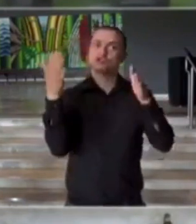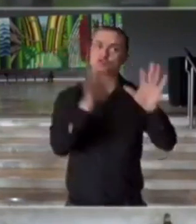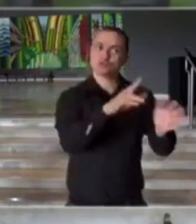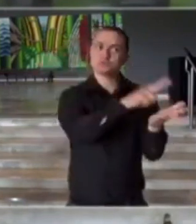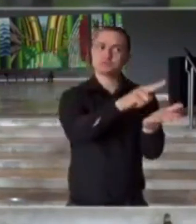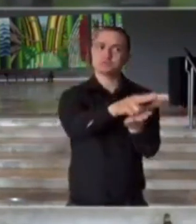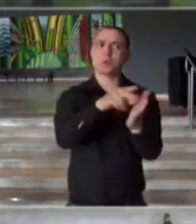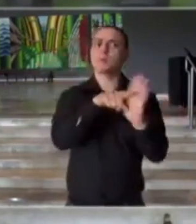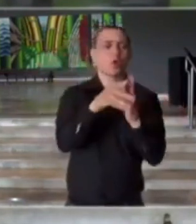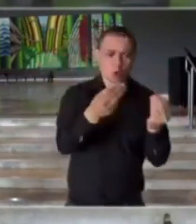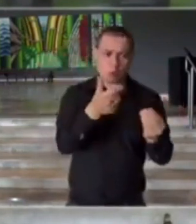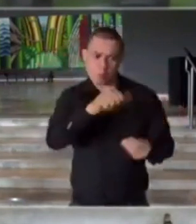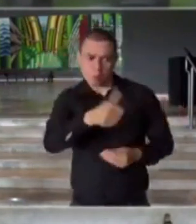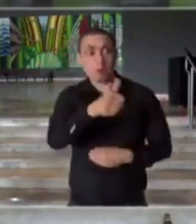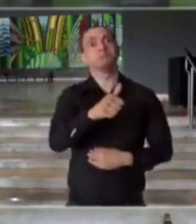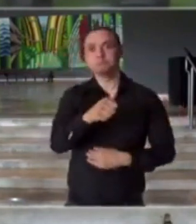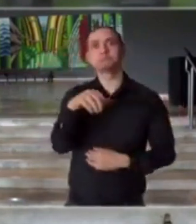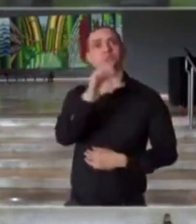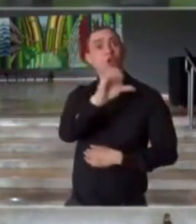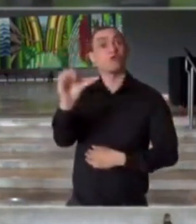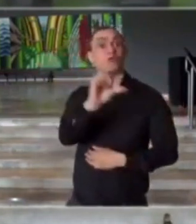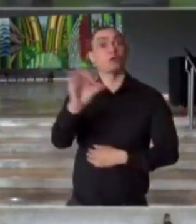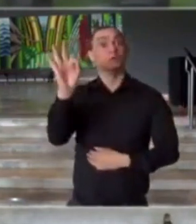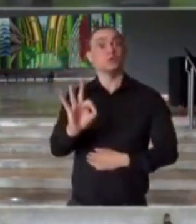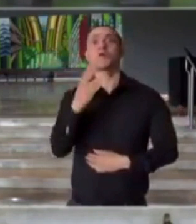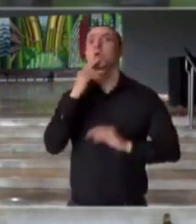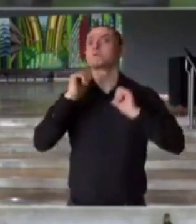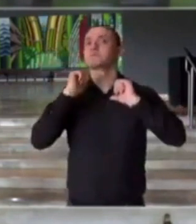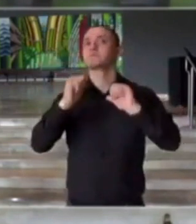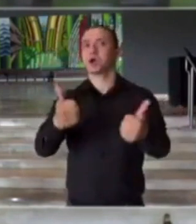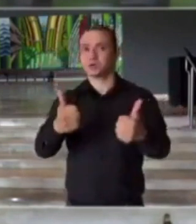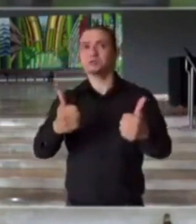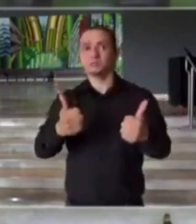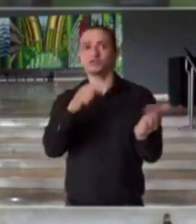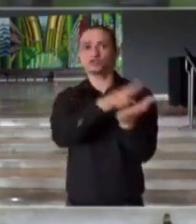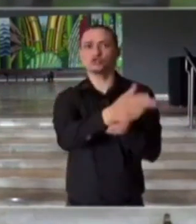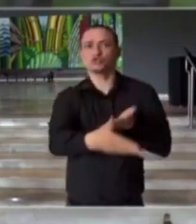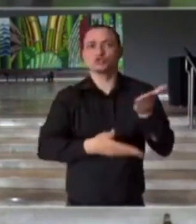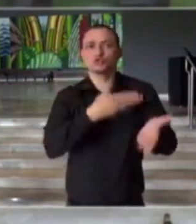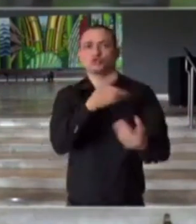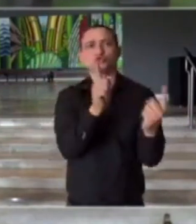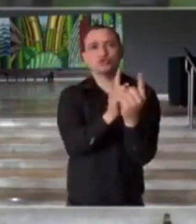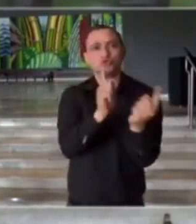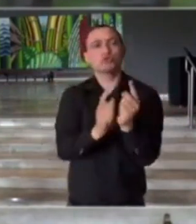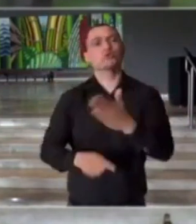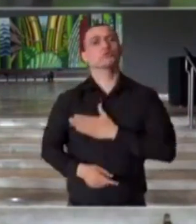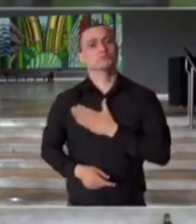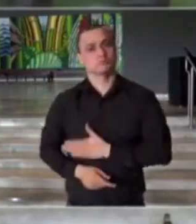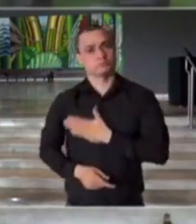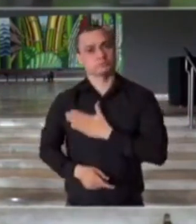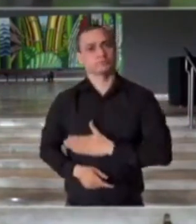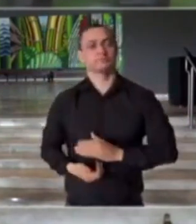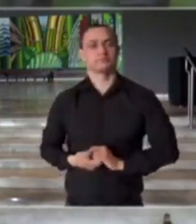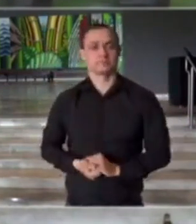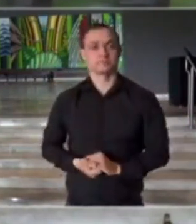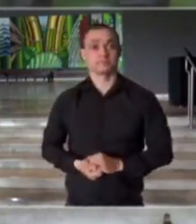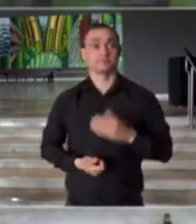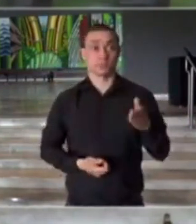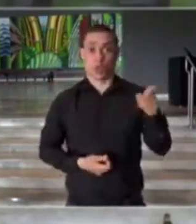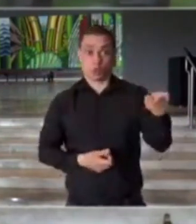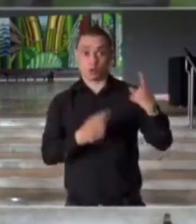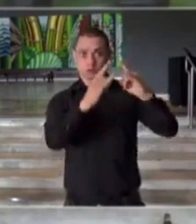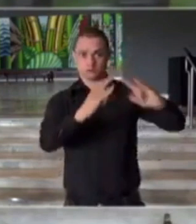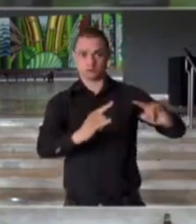aprovaram integralmente o atendimento recebido no hospital de campanha do Ibirapuera com